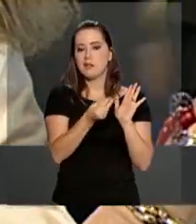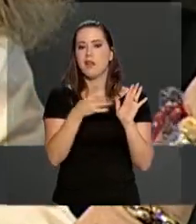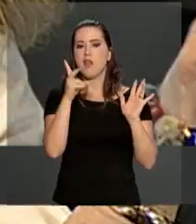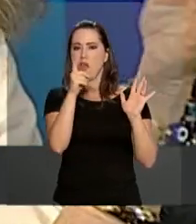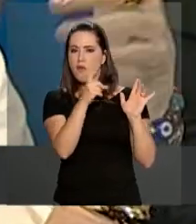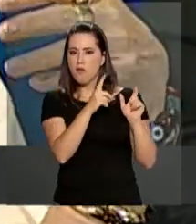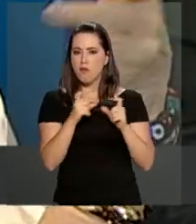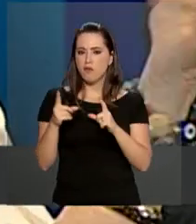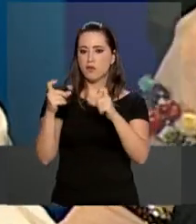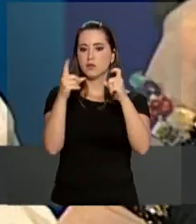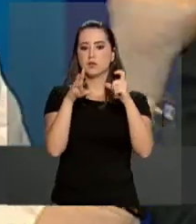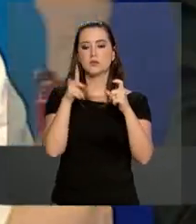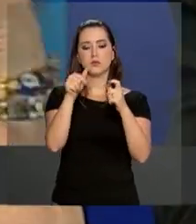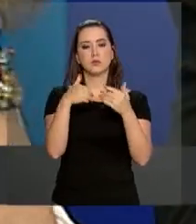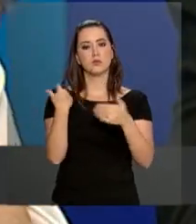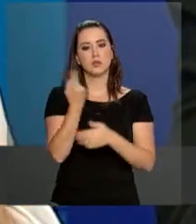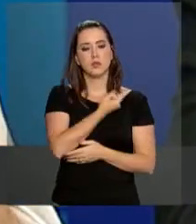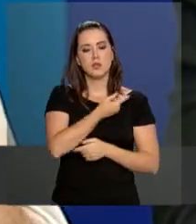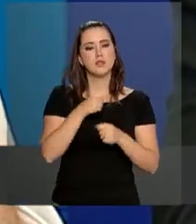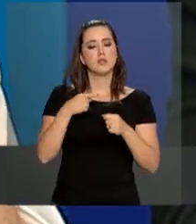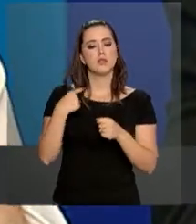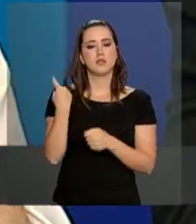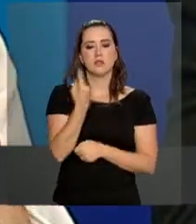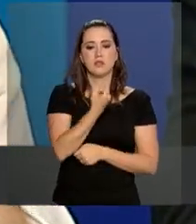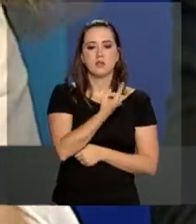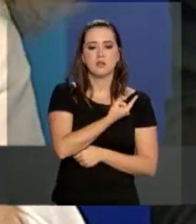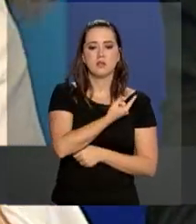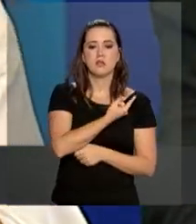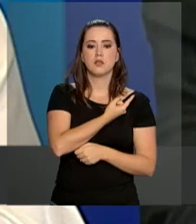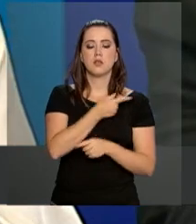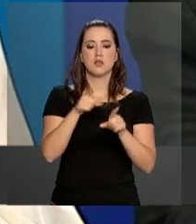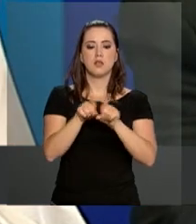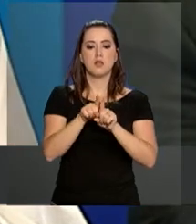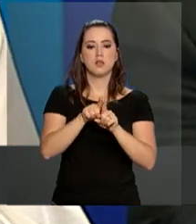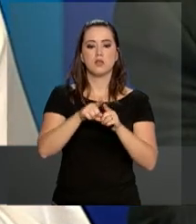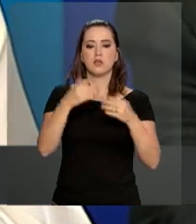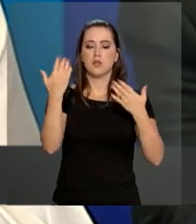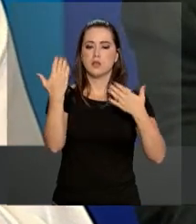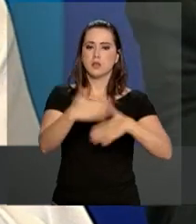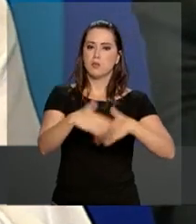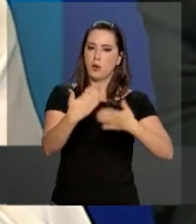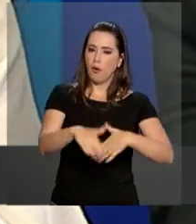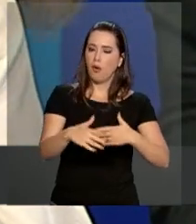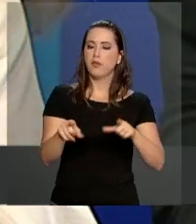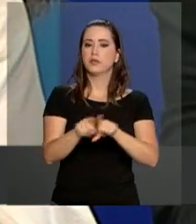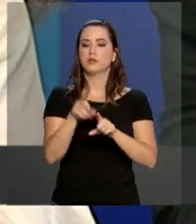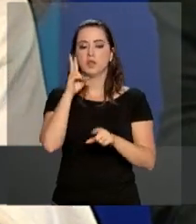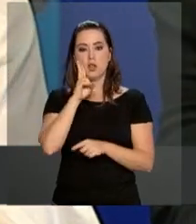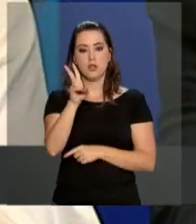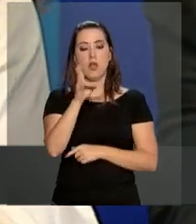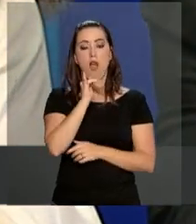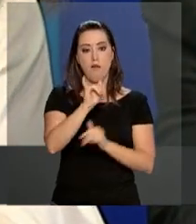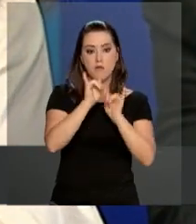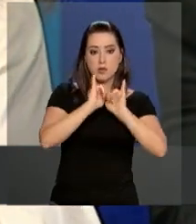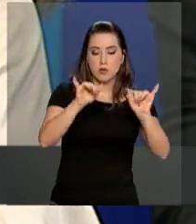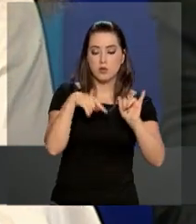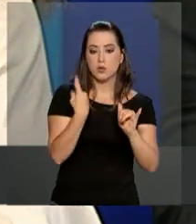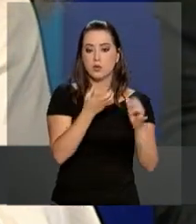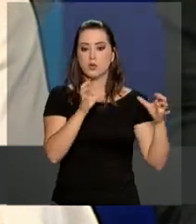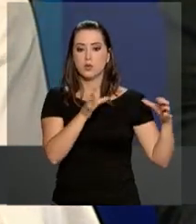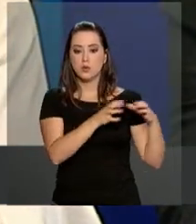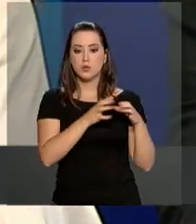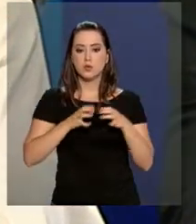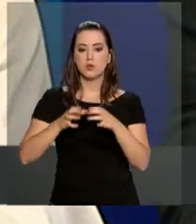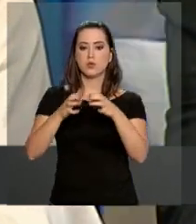fotografar todas as nossas modalidades de prova né e ele já avisou nossas equipes não é